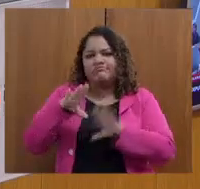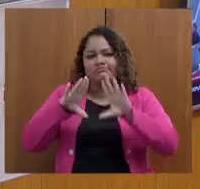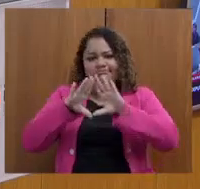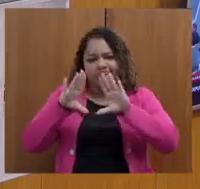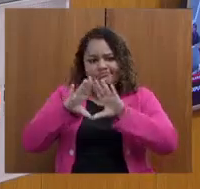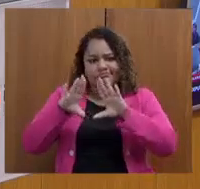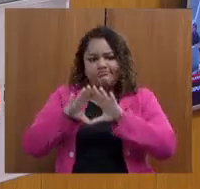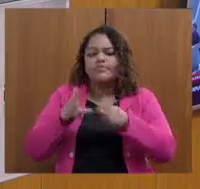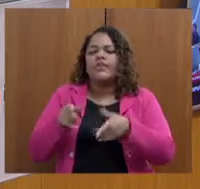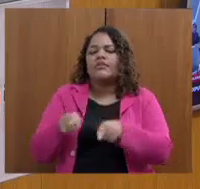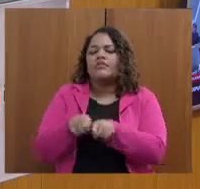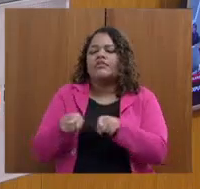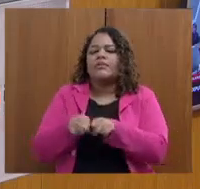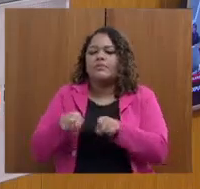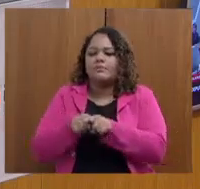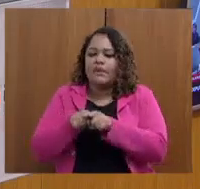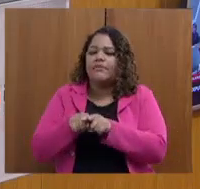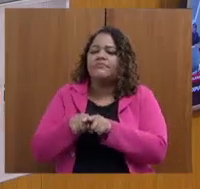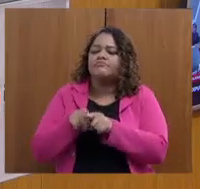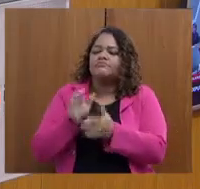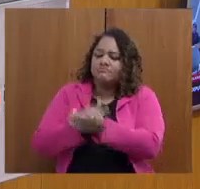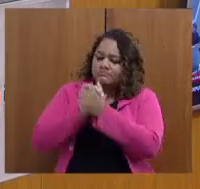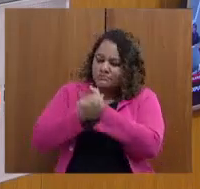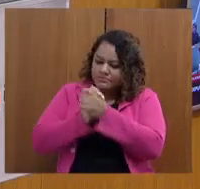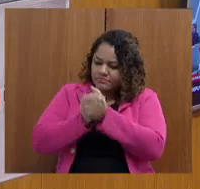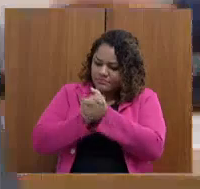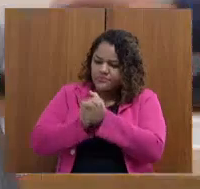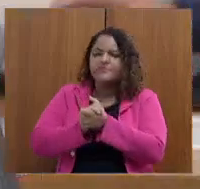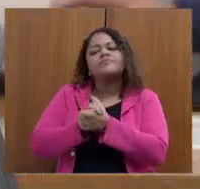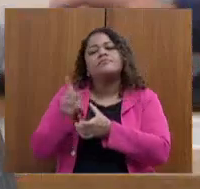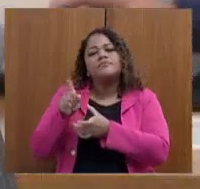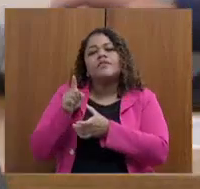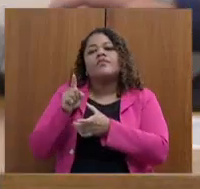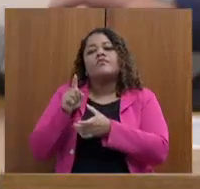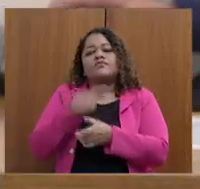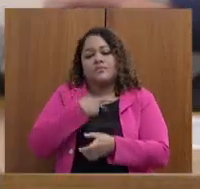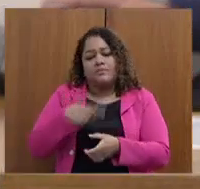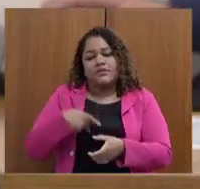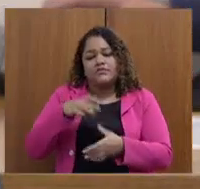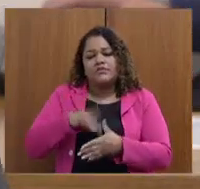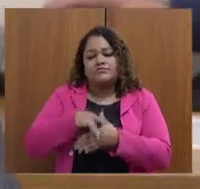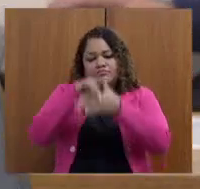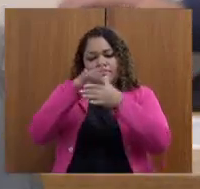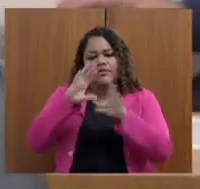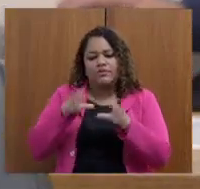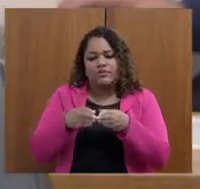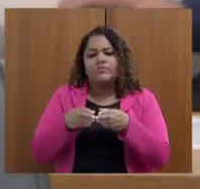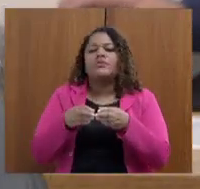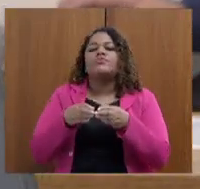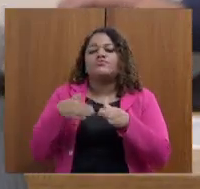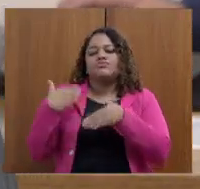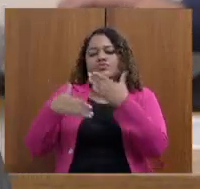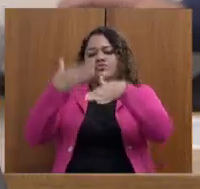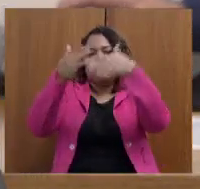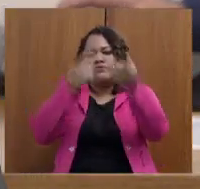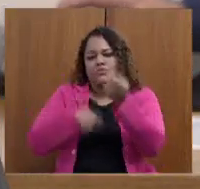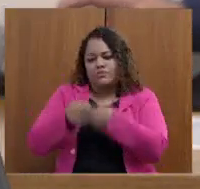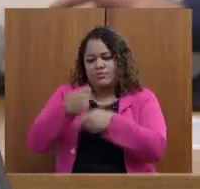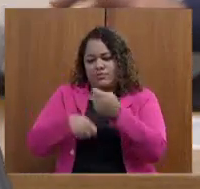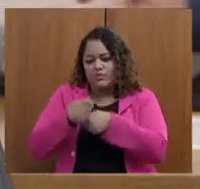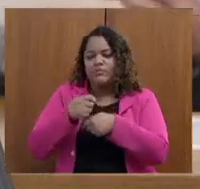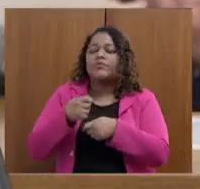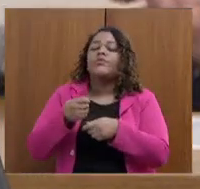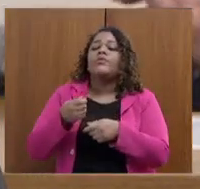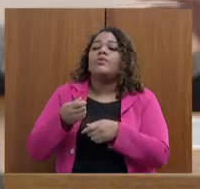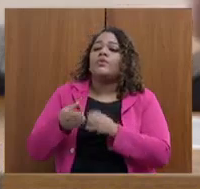parabenizar pelo trabalho que vem fazendo aí na frente da comissão de desenvolvimento econômico cumprimentar aqui os colegas e comentar